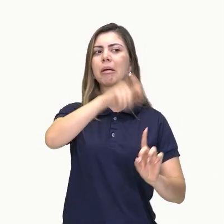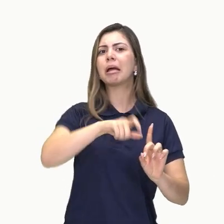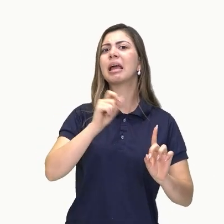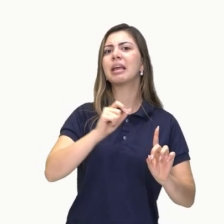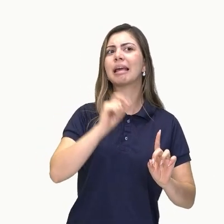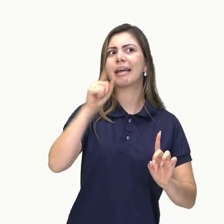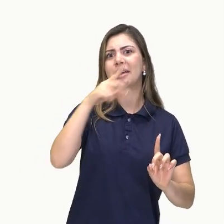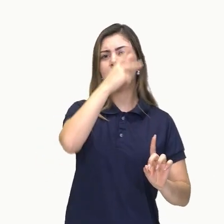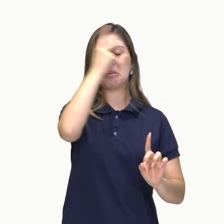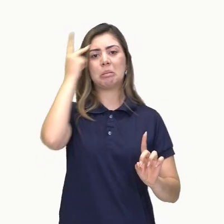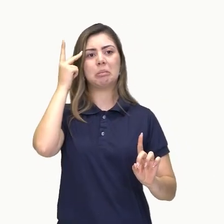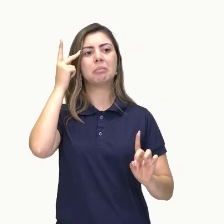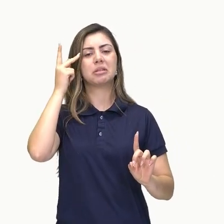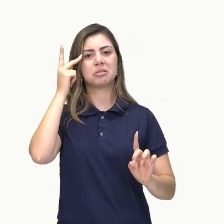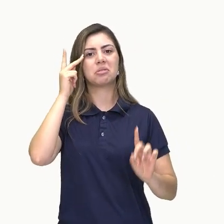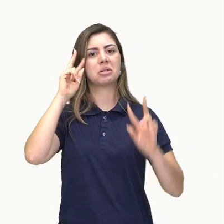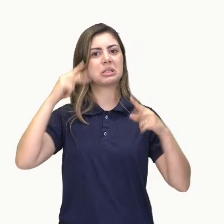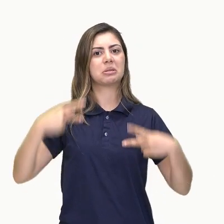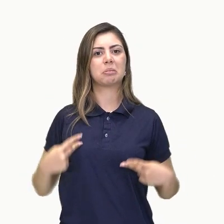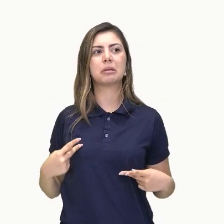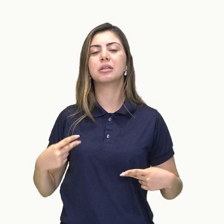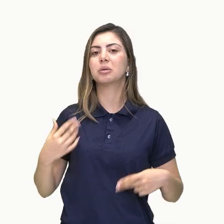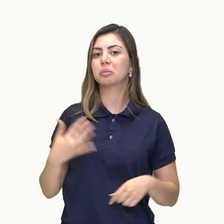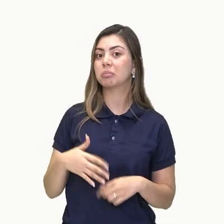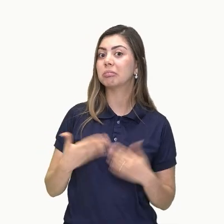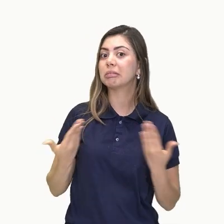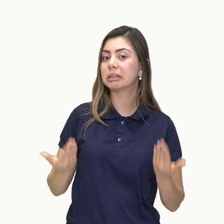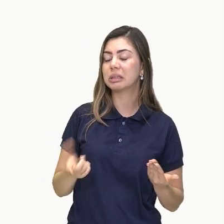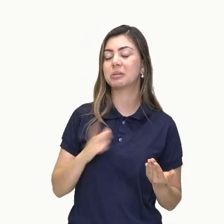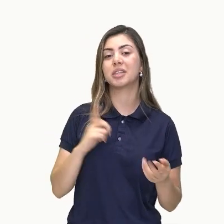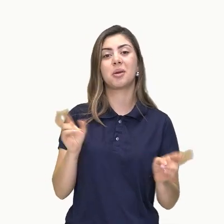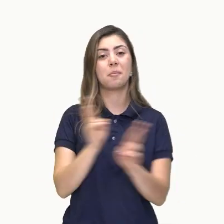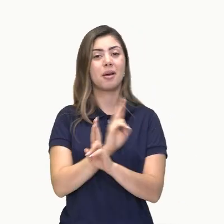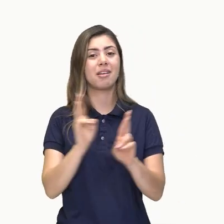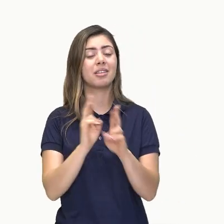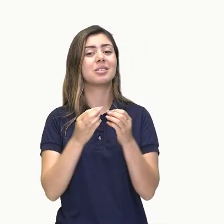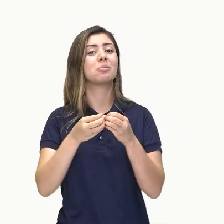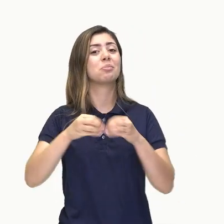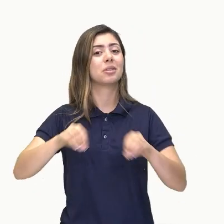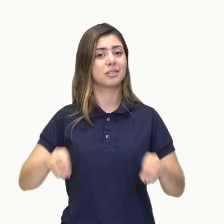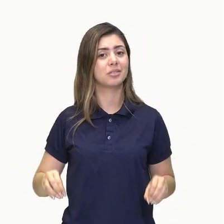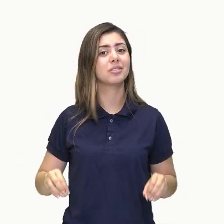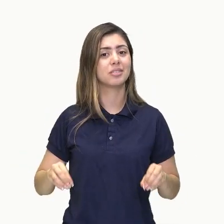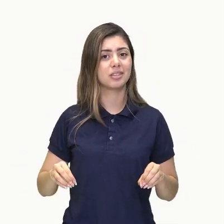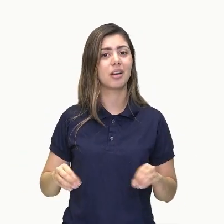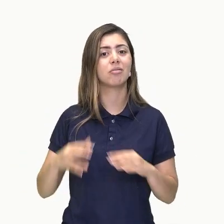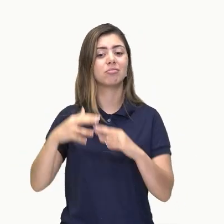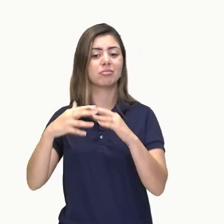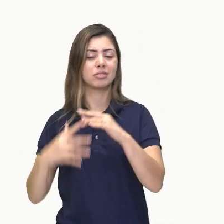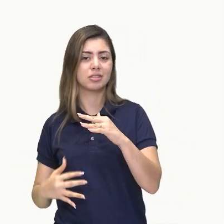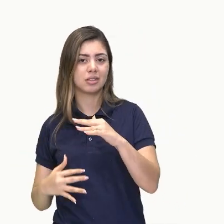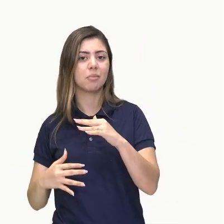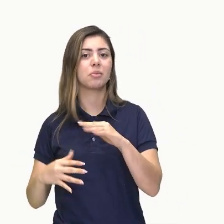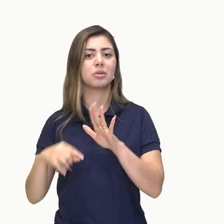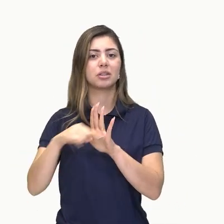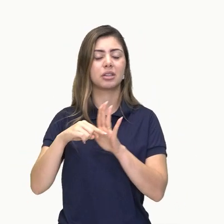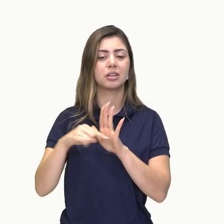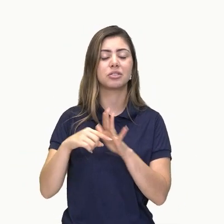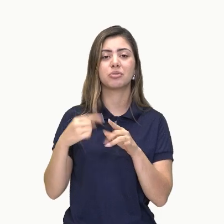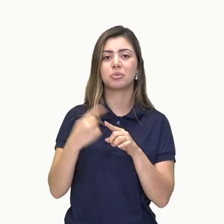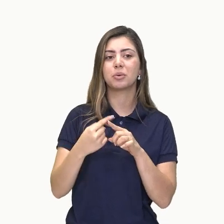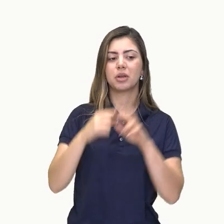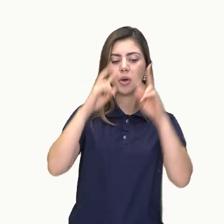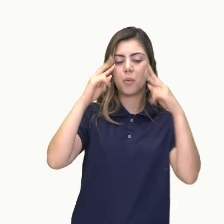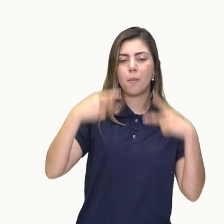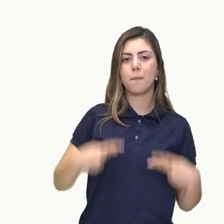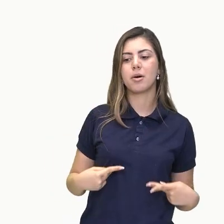seres humanos, né? Então, existe uma relação desarmônica, por exemplo, entre a lombriga e o homem, né?